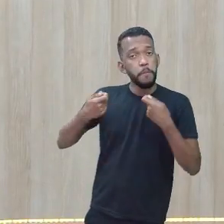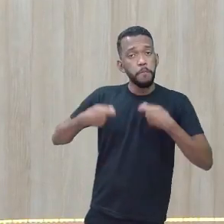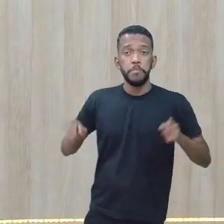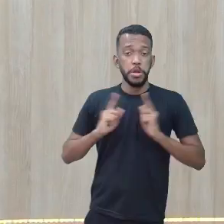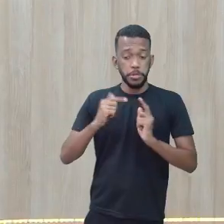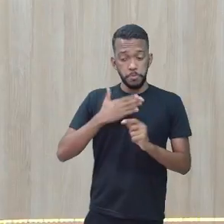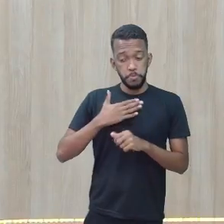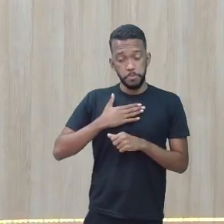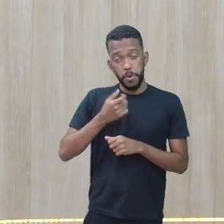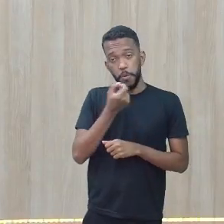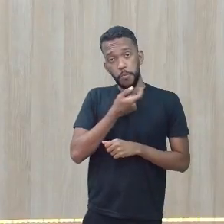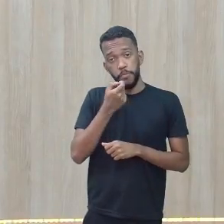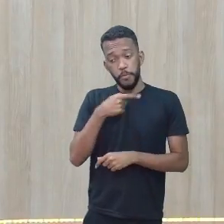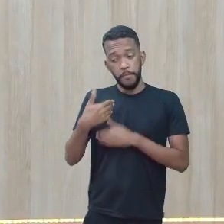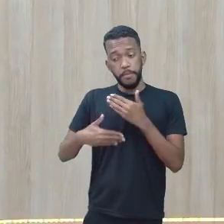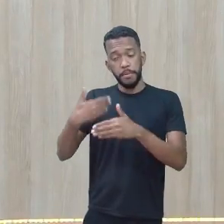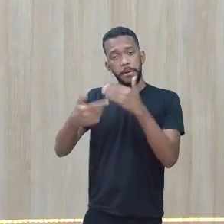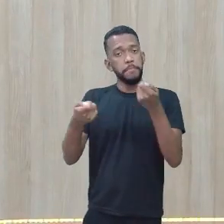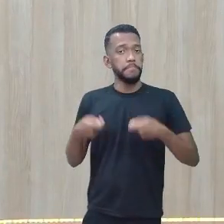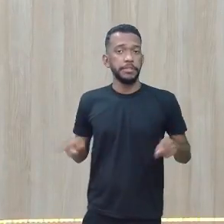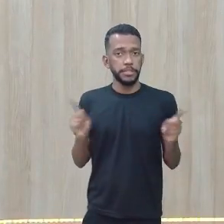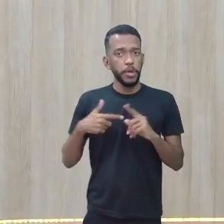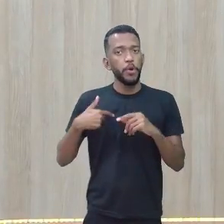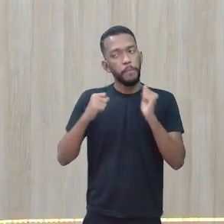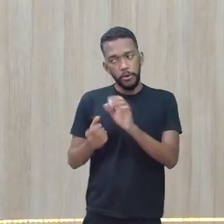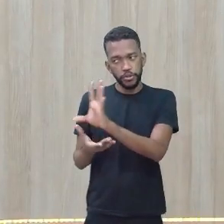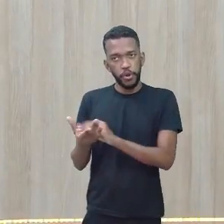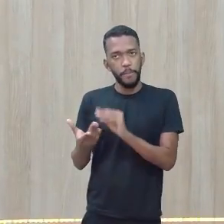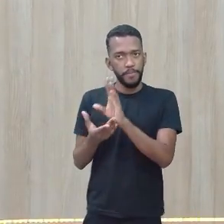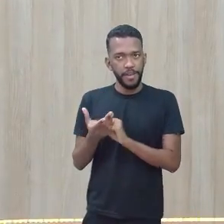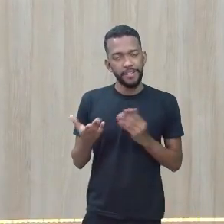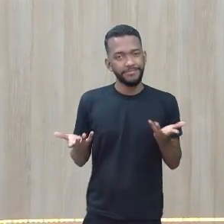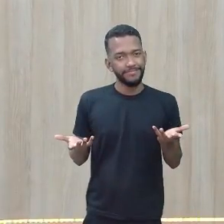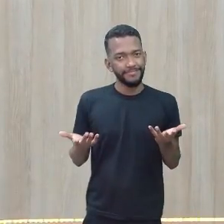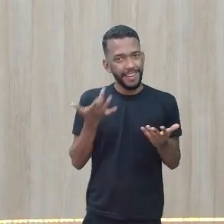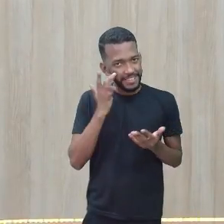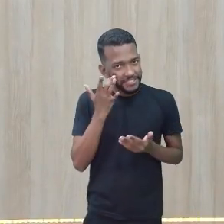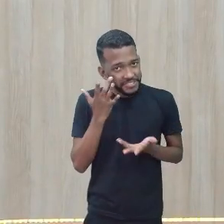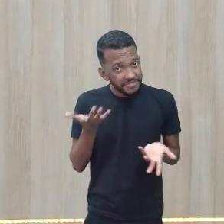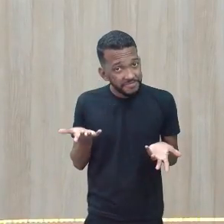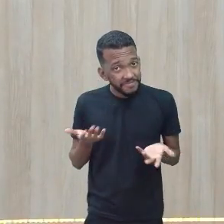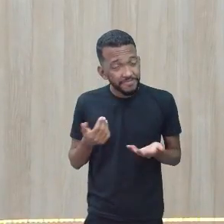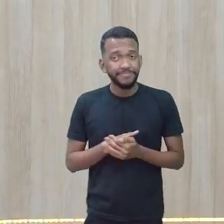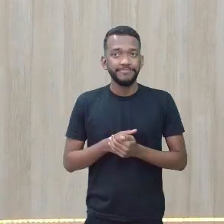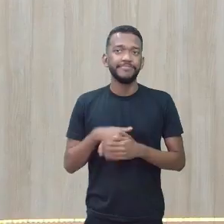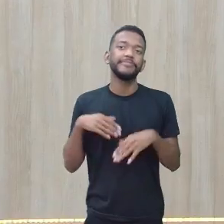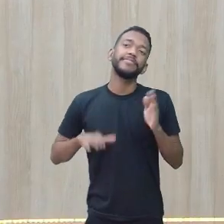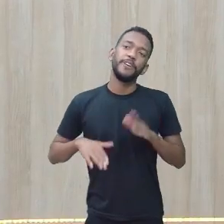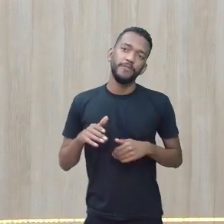o meu, então eu posso reproduzir? Talvez.